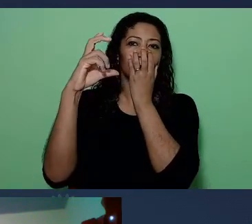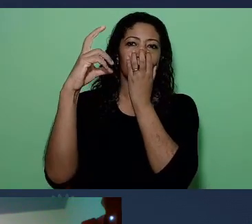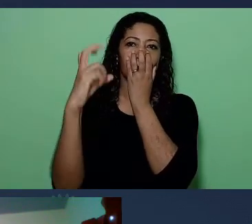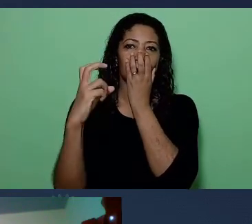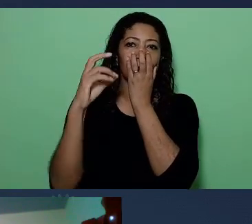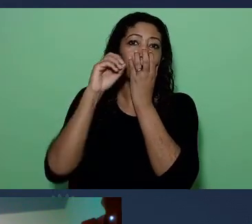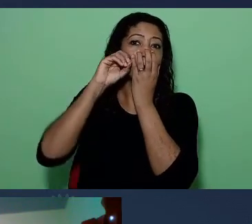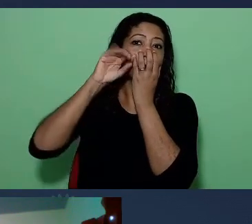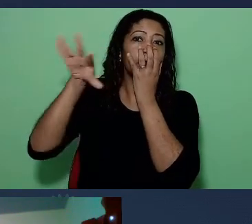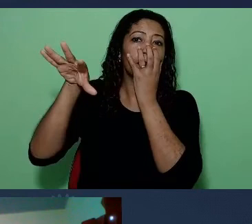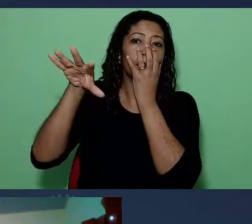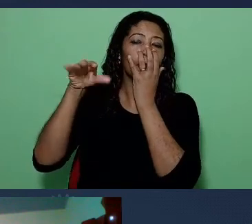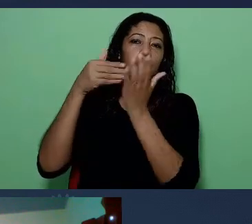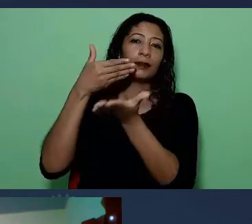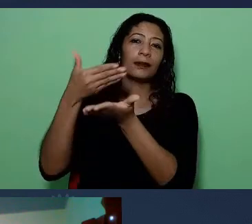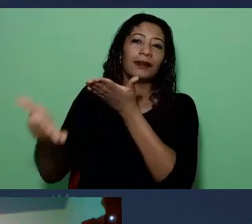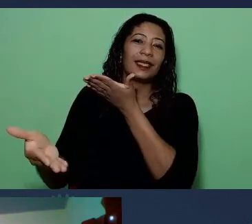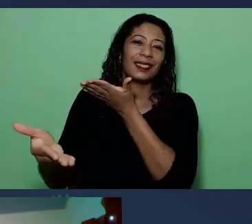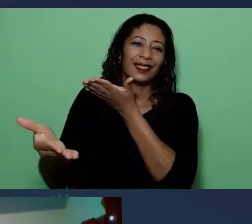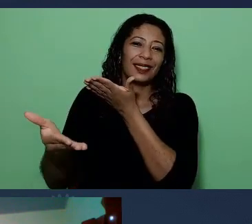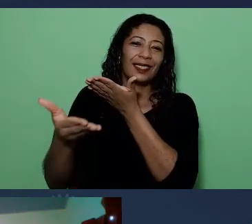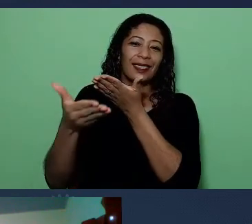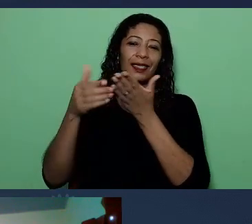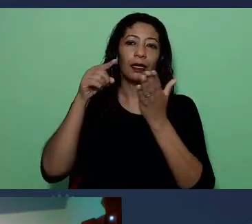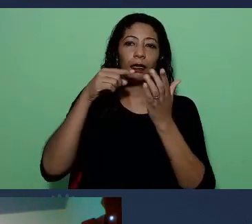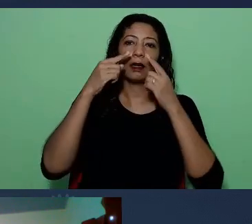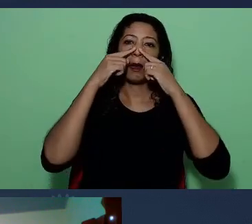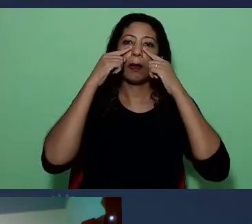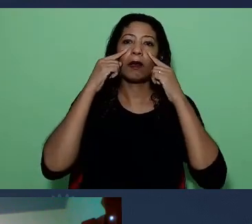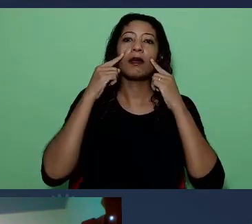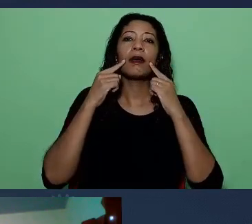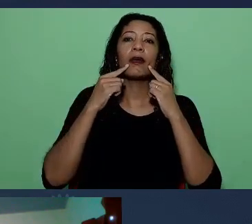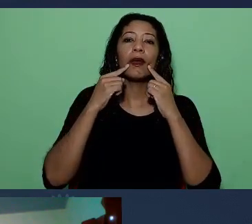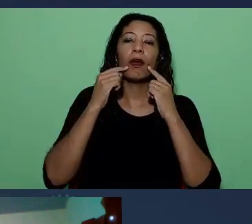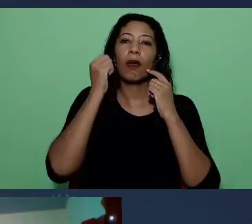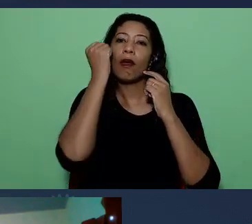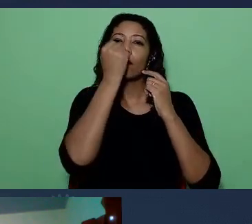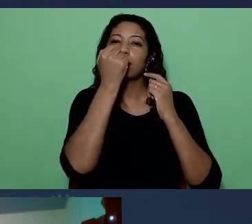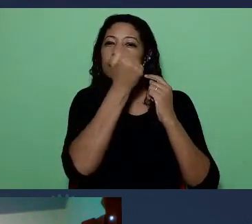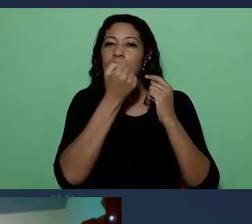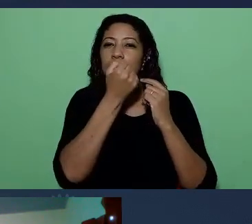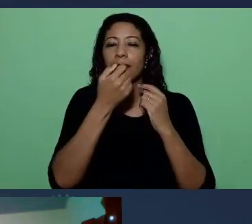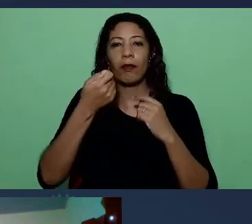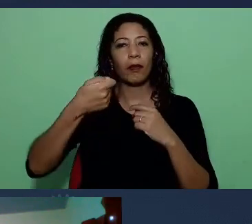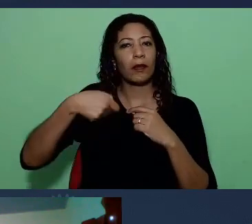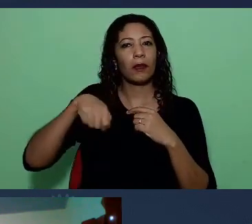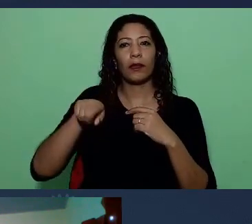embora. Então, não precisa lavar o rosto, desde que essa